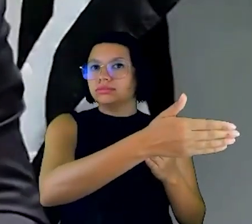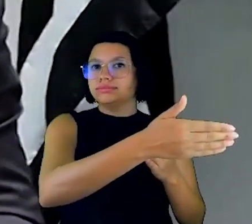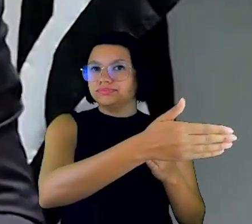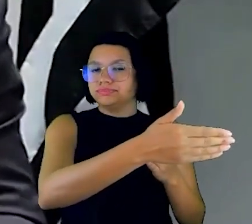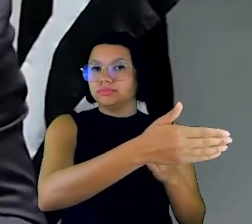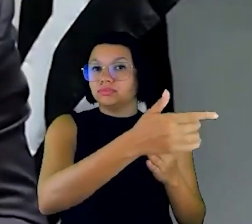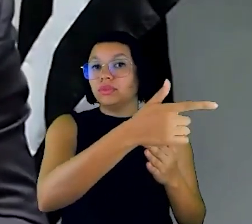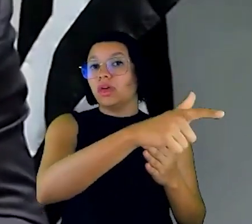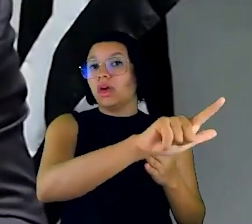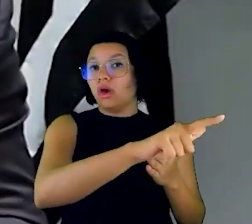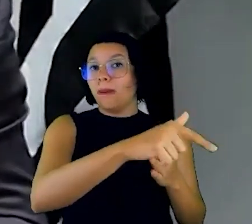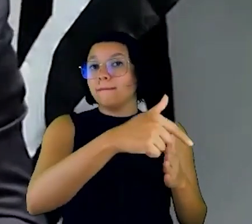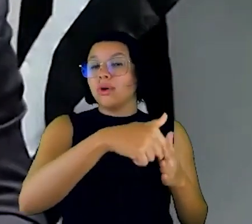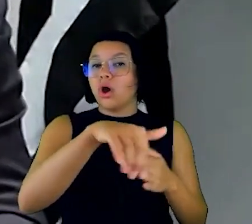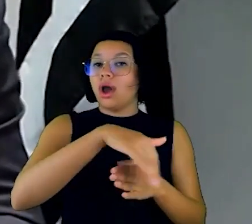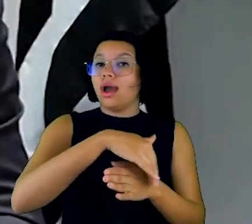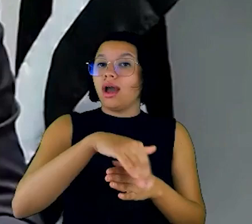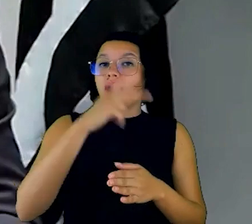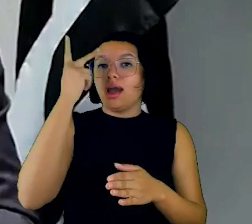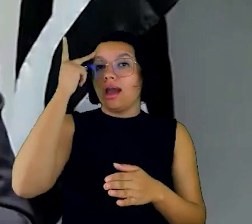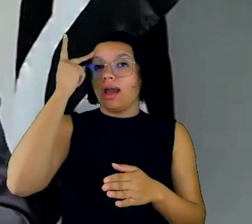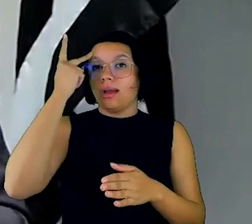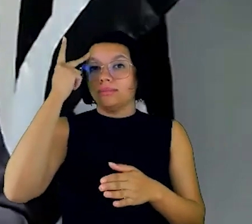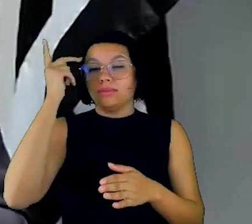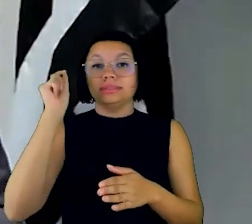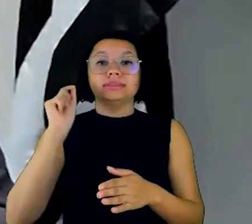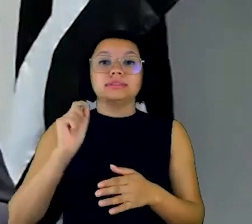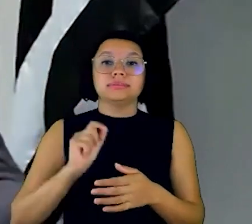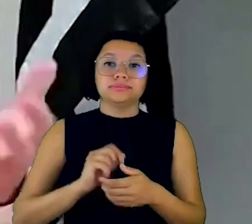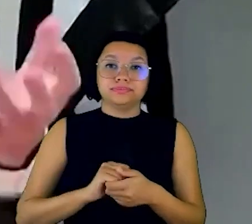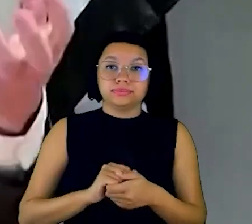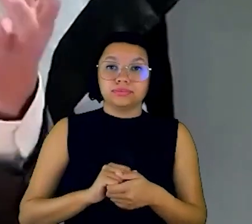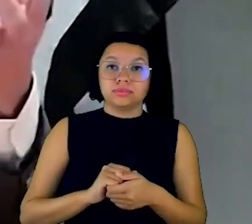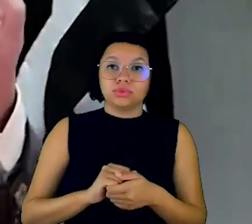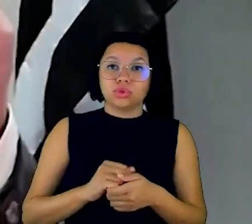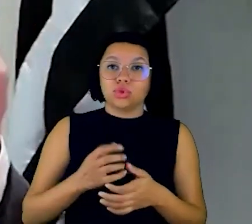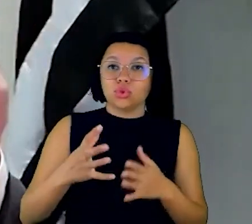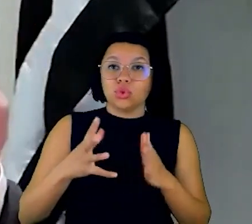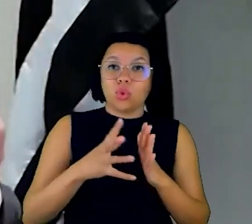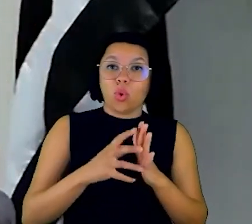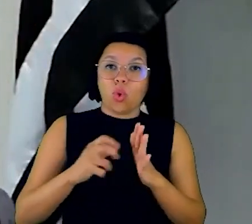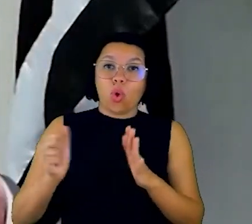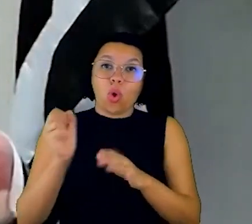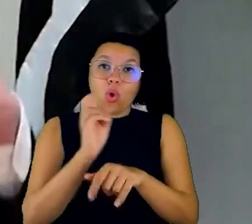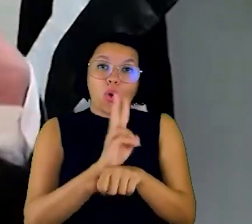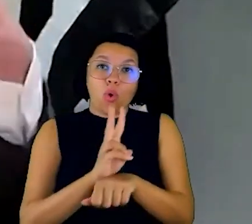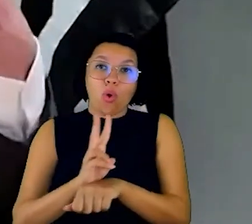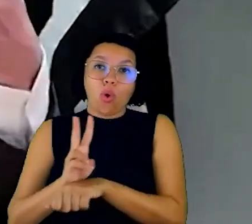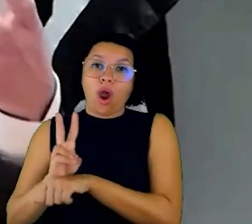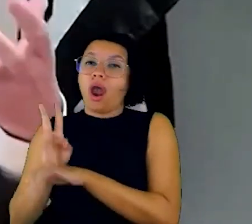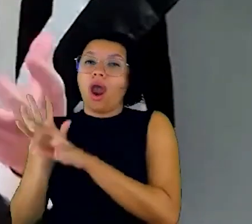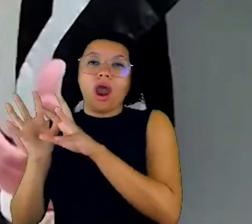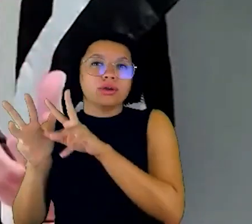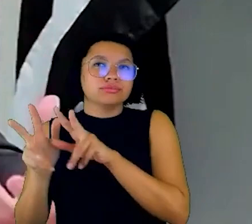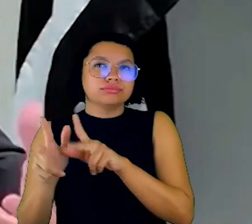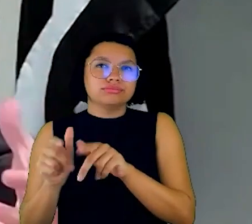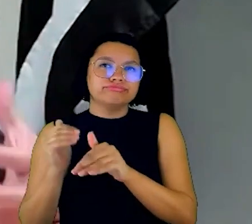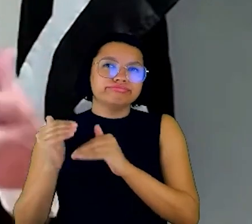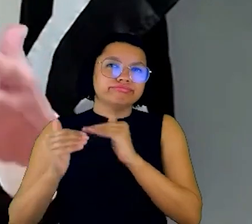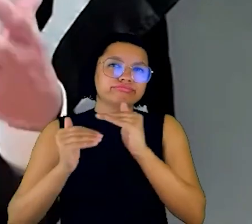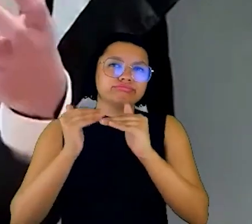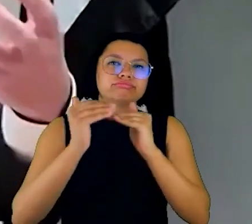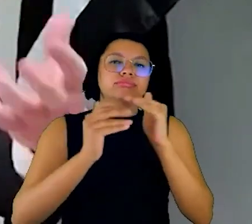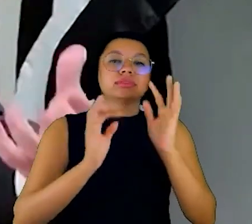lá, na outra ponta da Avenida Paulista, que tomou de empréstimo toda a